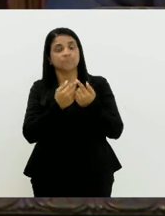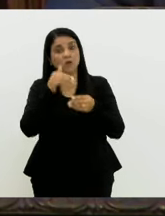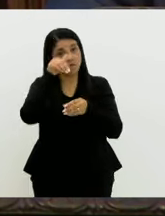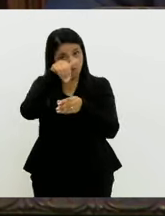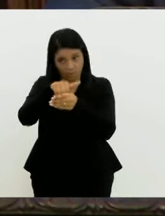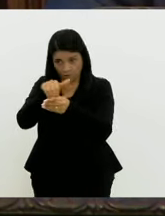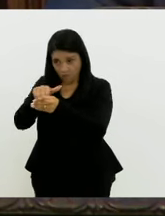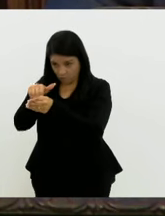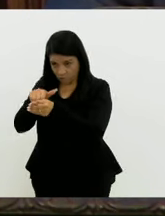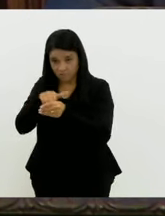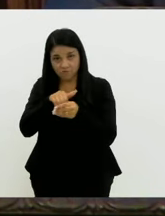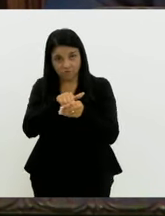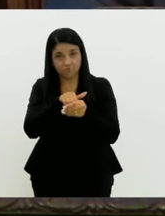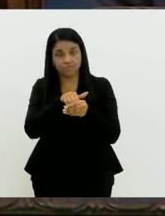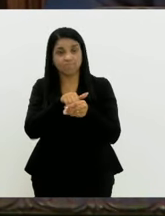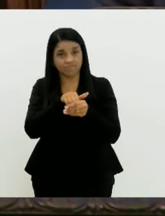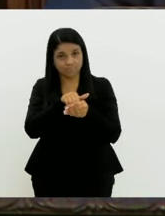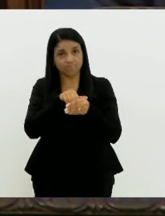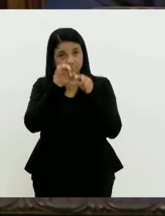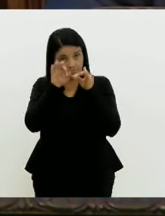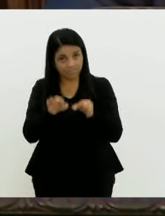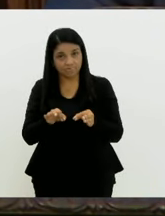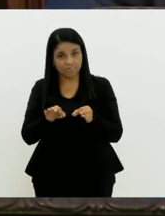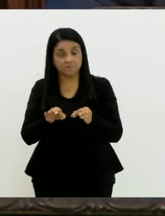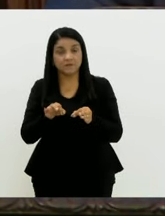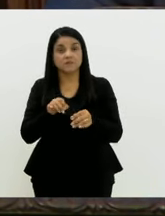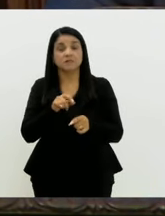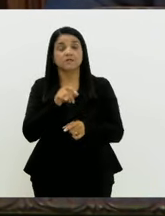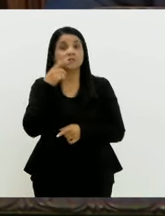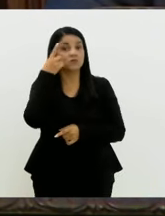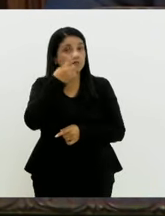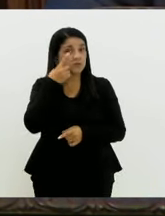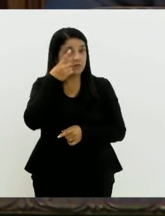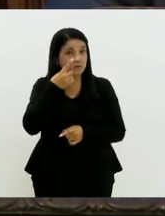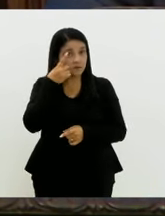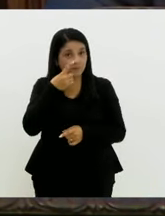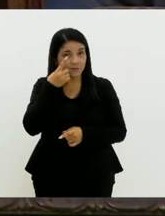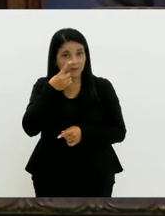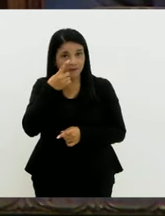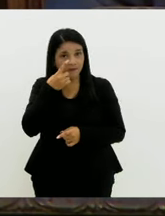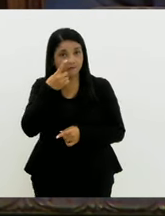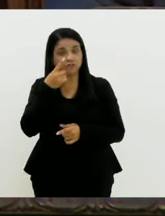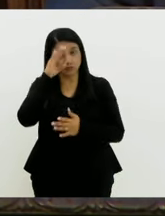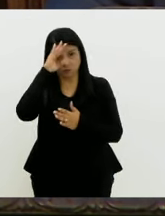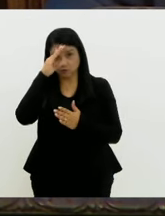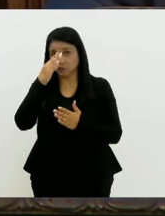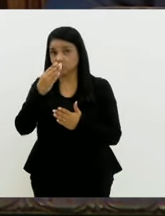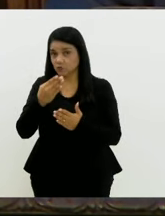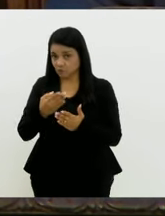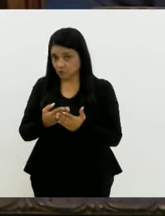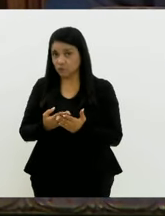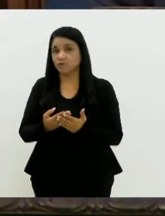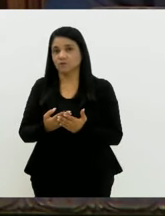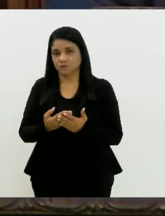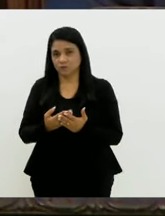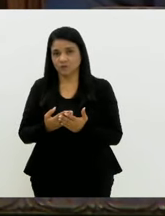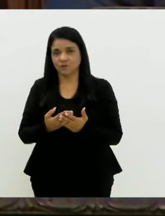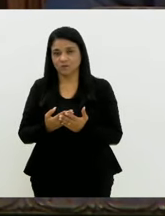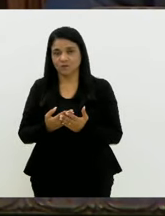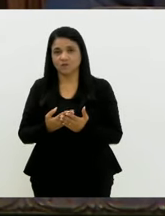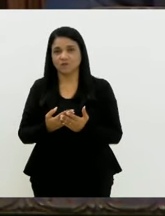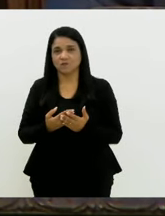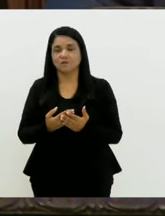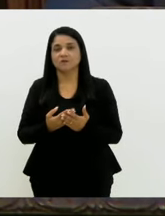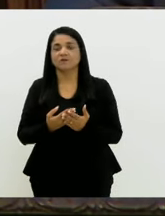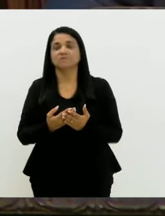hora, e vossas excelências nos concederam, confiaram nos sérios